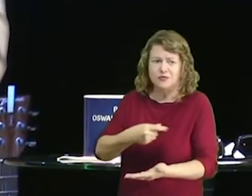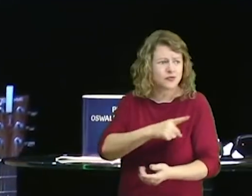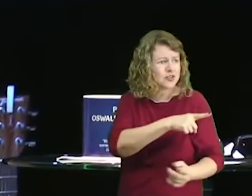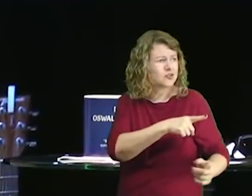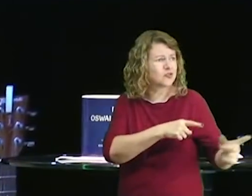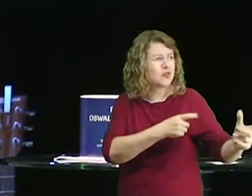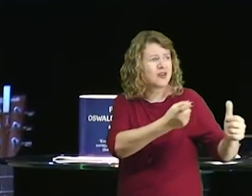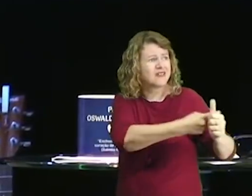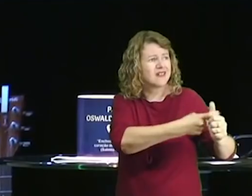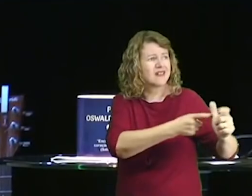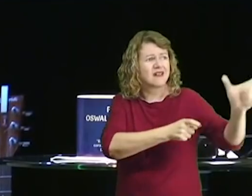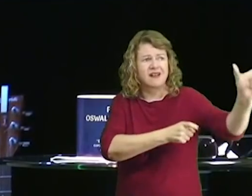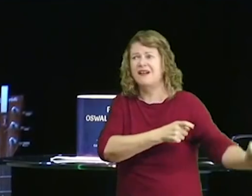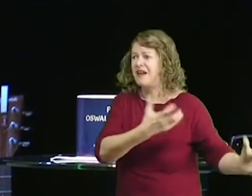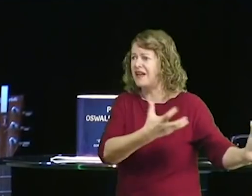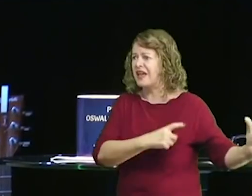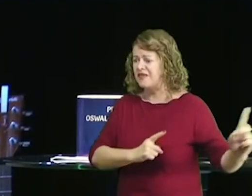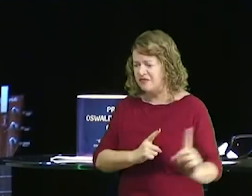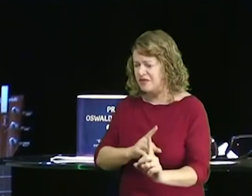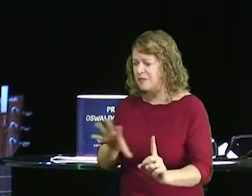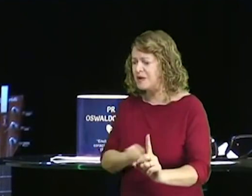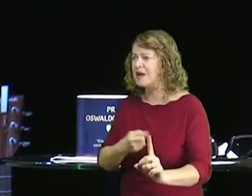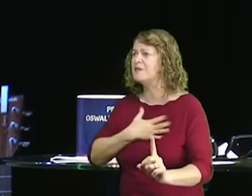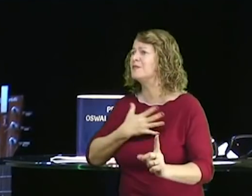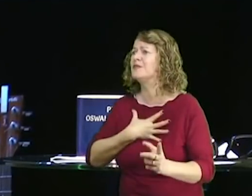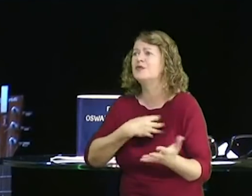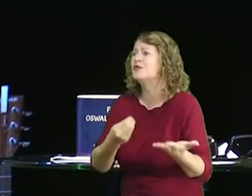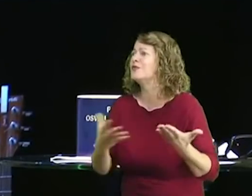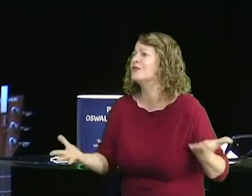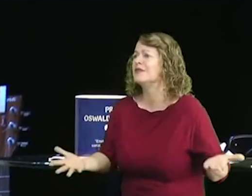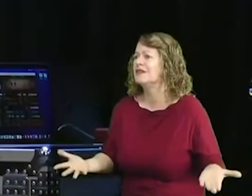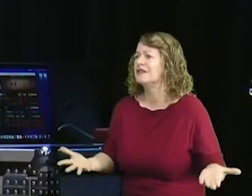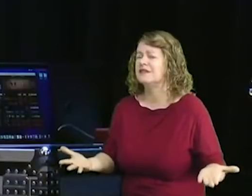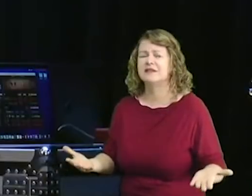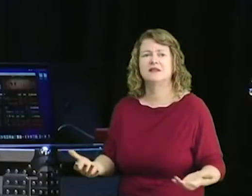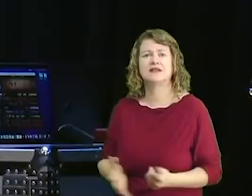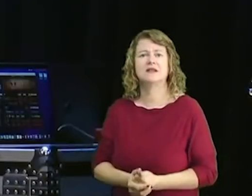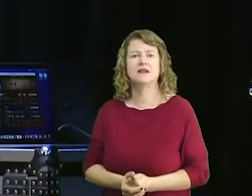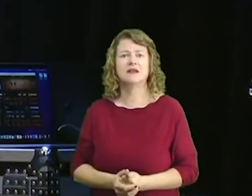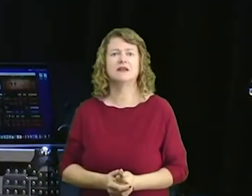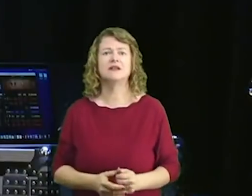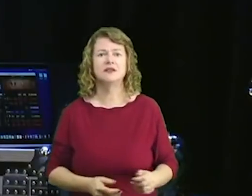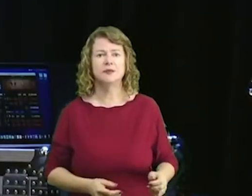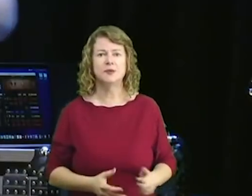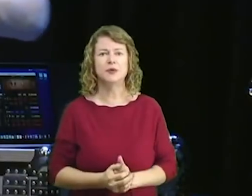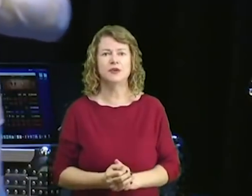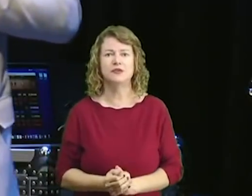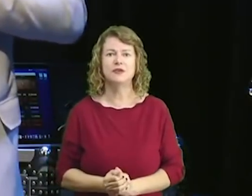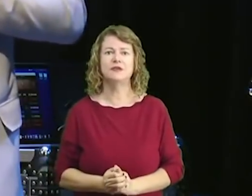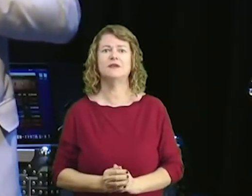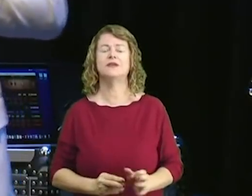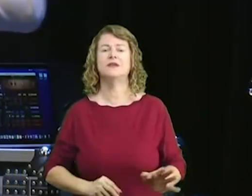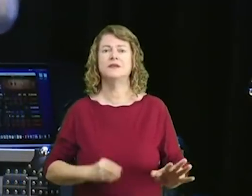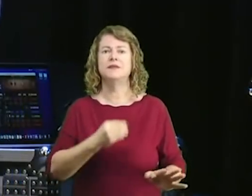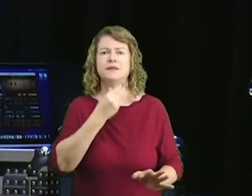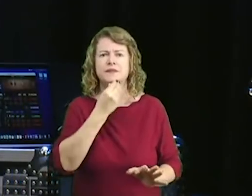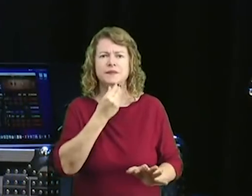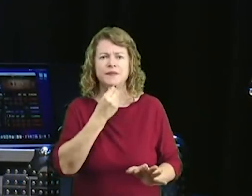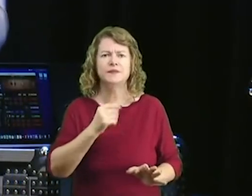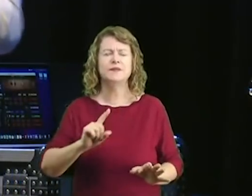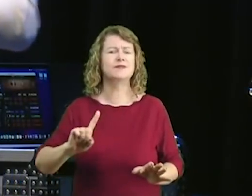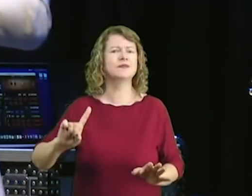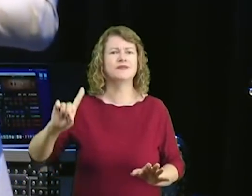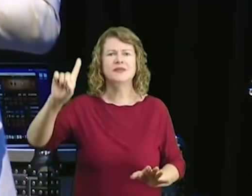mensagem de hoje para lembrar que homem de Deus também coloca a família em apuros. Ele